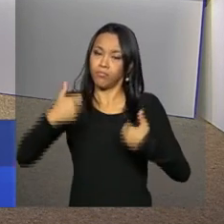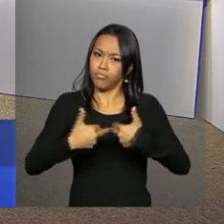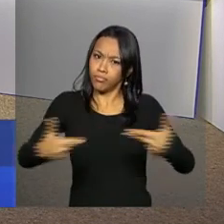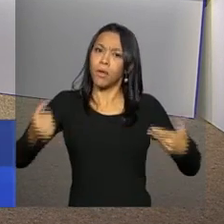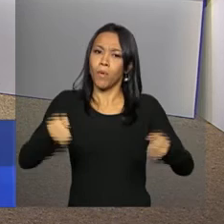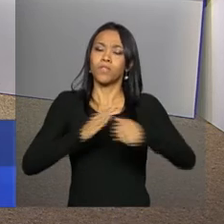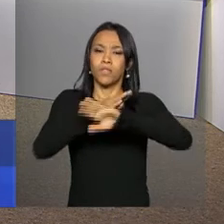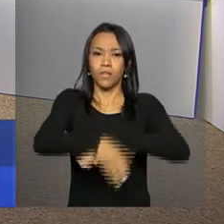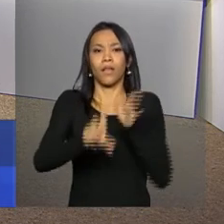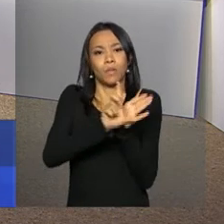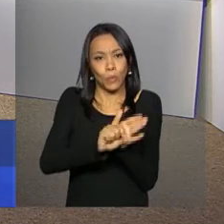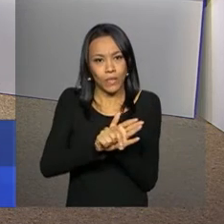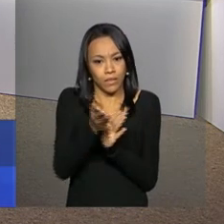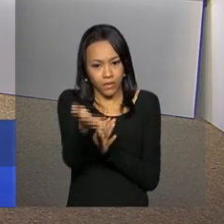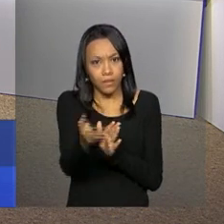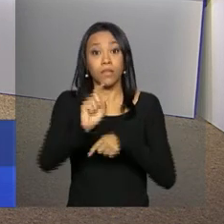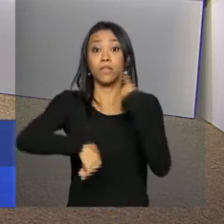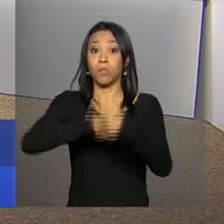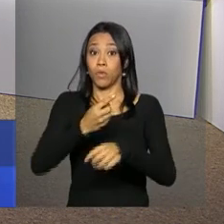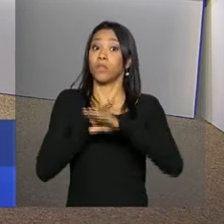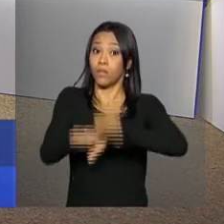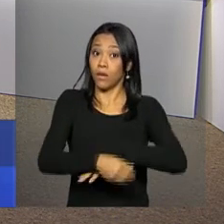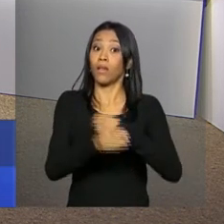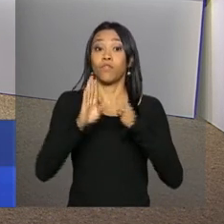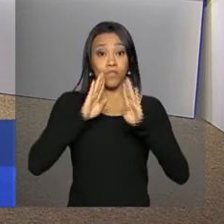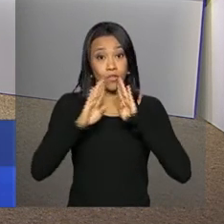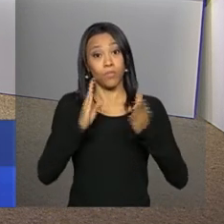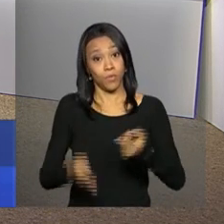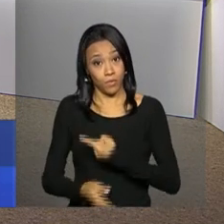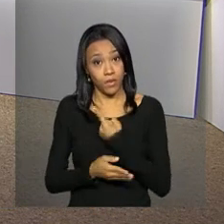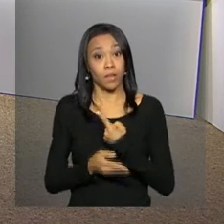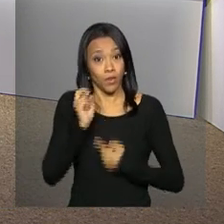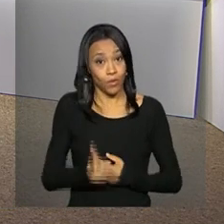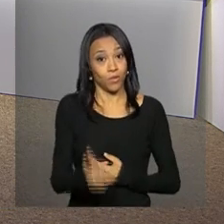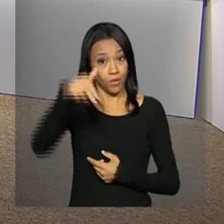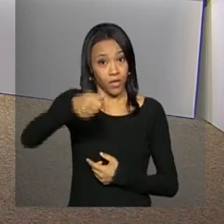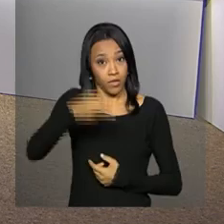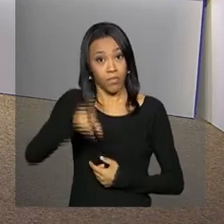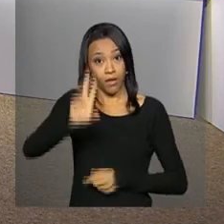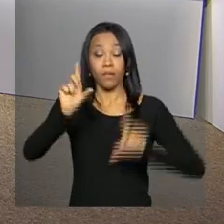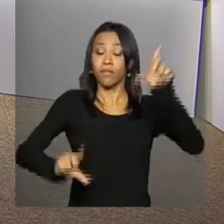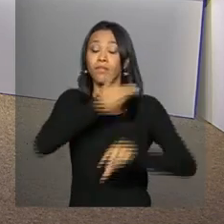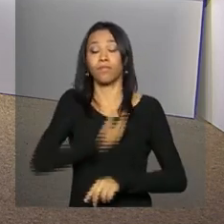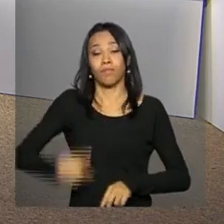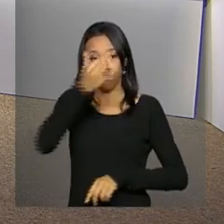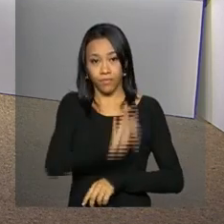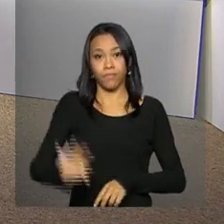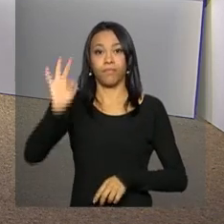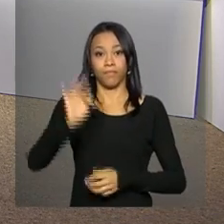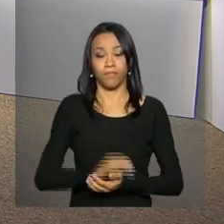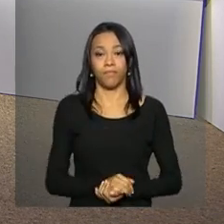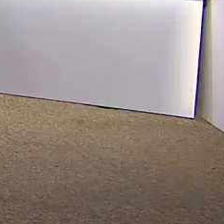twitter.com barra tv nbr e facebook.com barra tv nbr continue com a gente e nbr a tv do governo